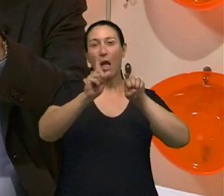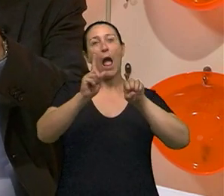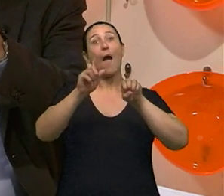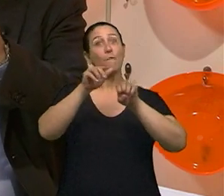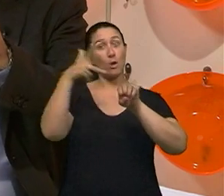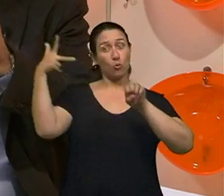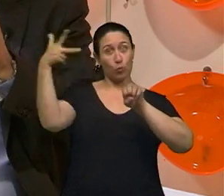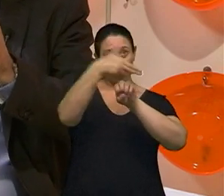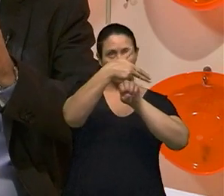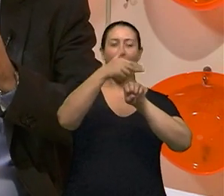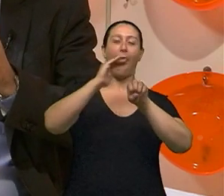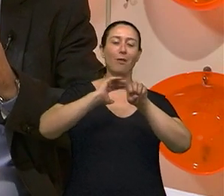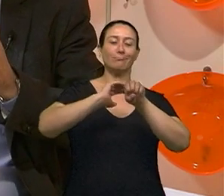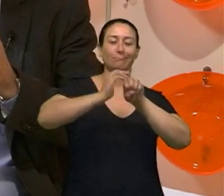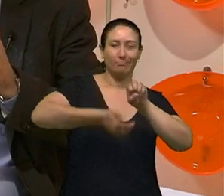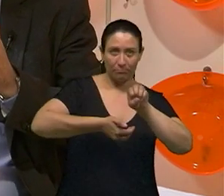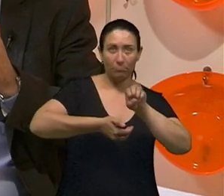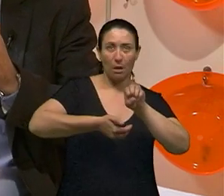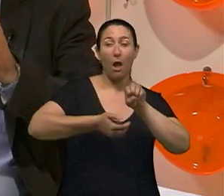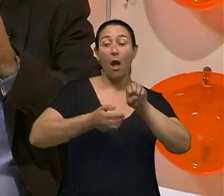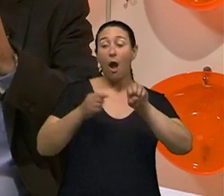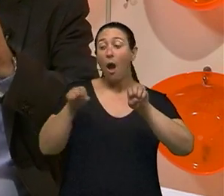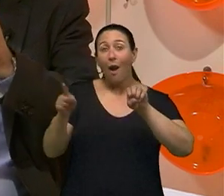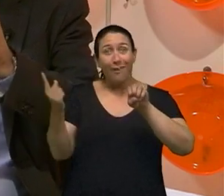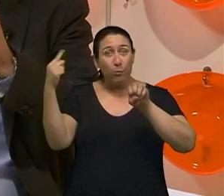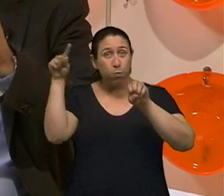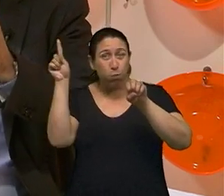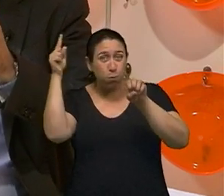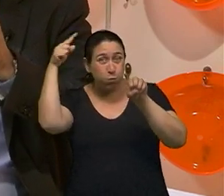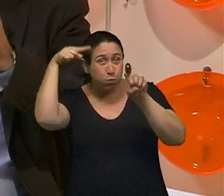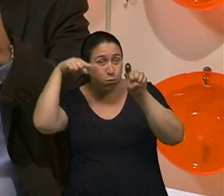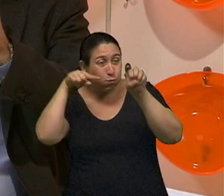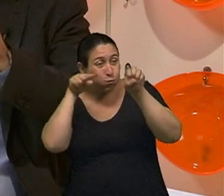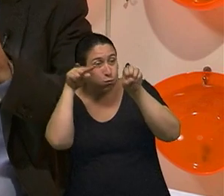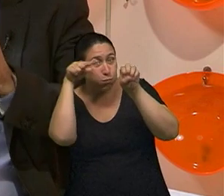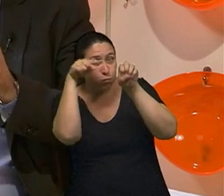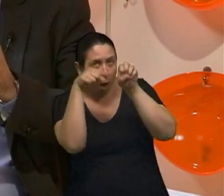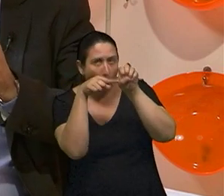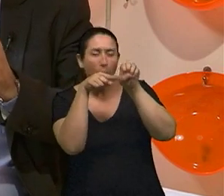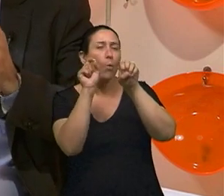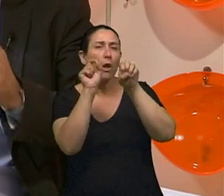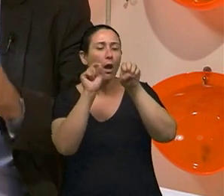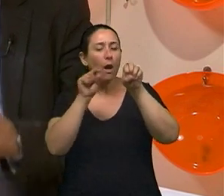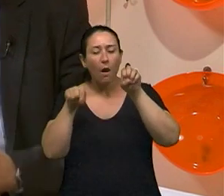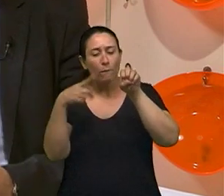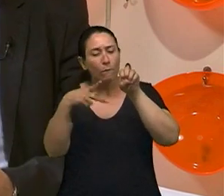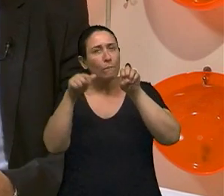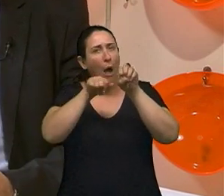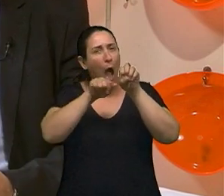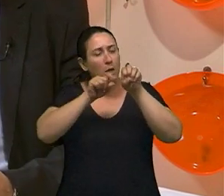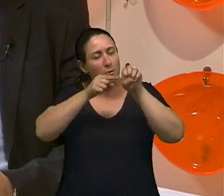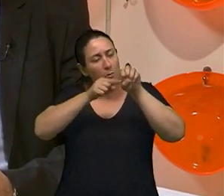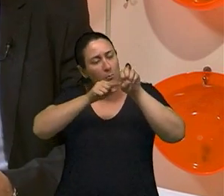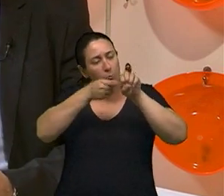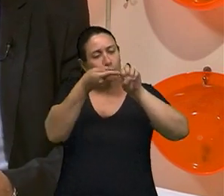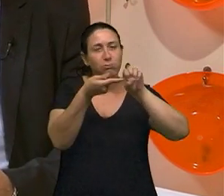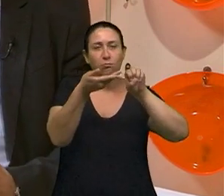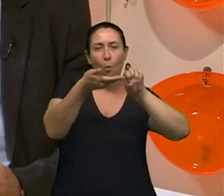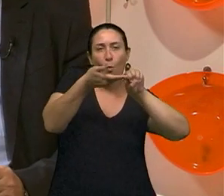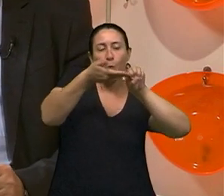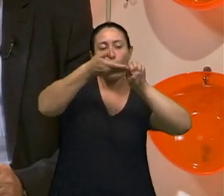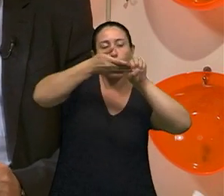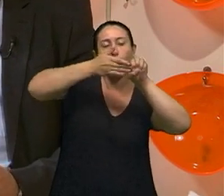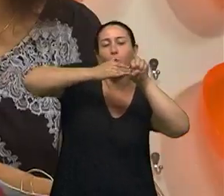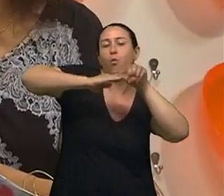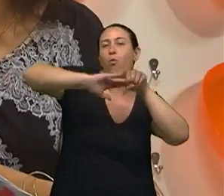ela colocada no interior do vaso ela substitui repara internamente esse local da horta que tá fraco